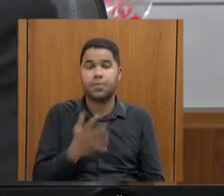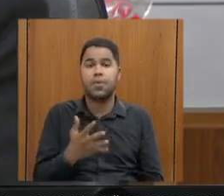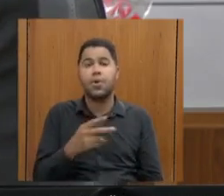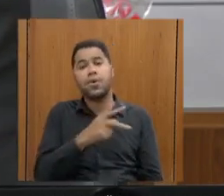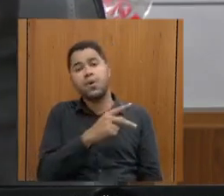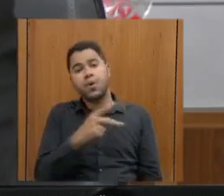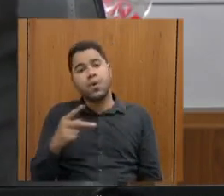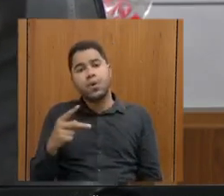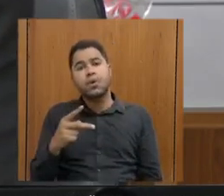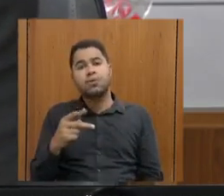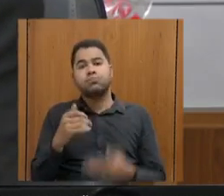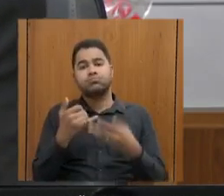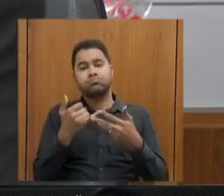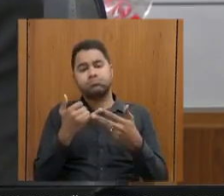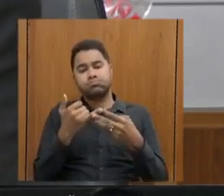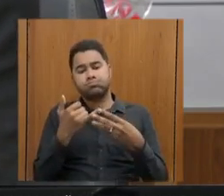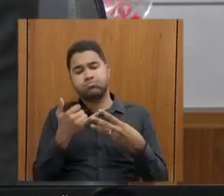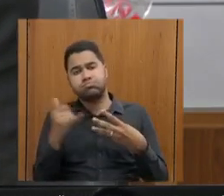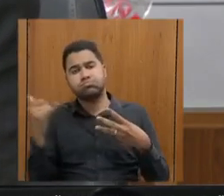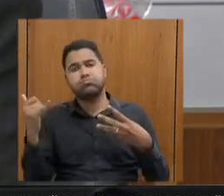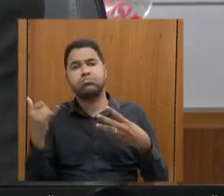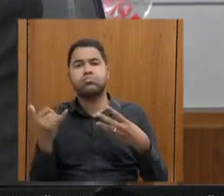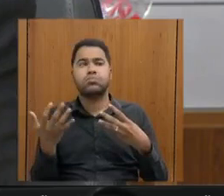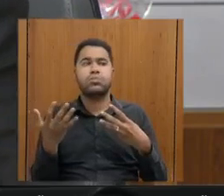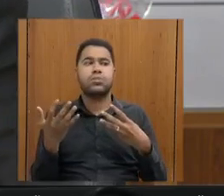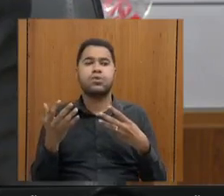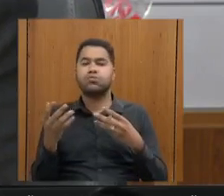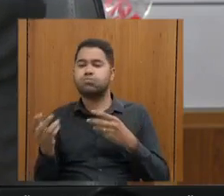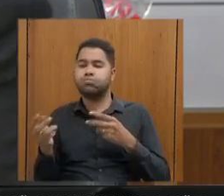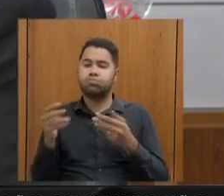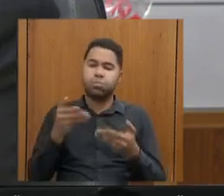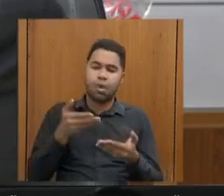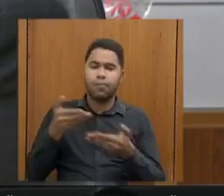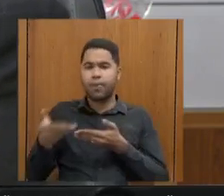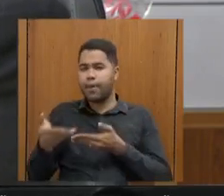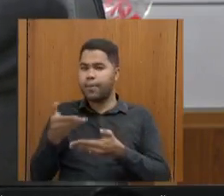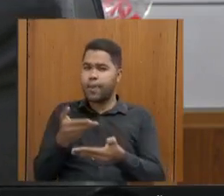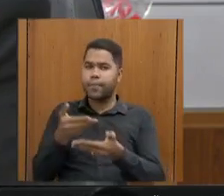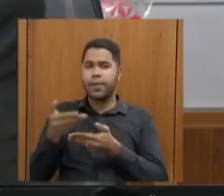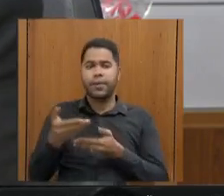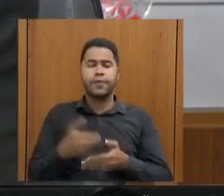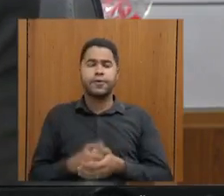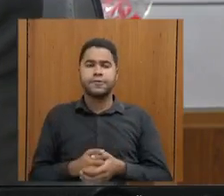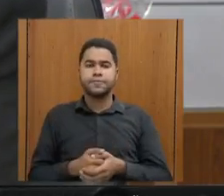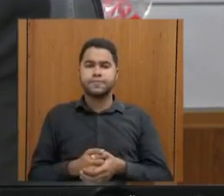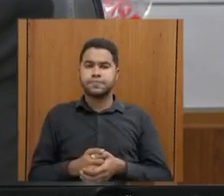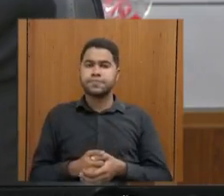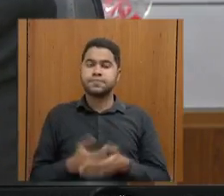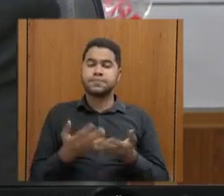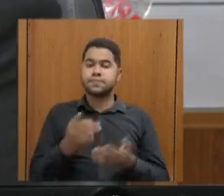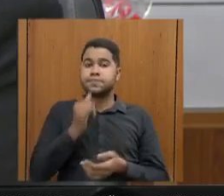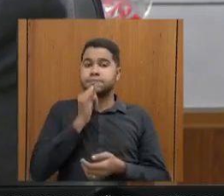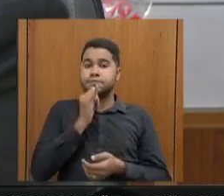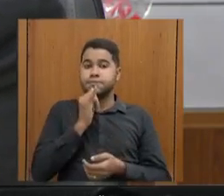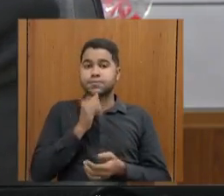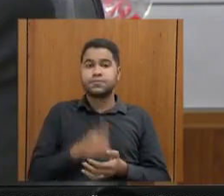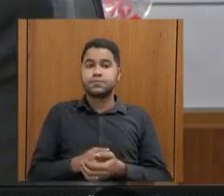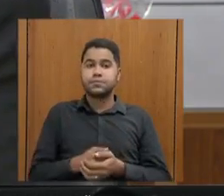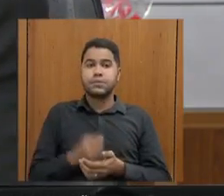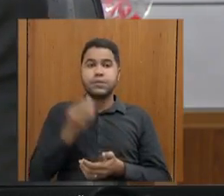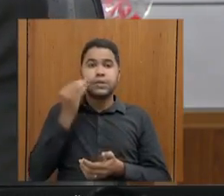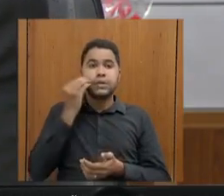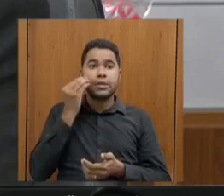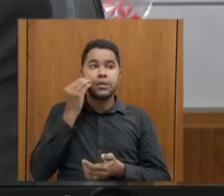servir já transitando aí junta locutor para outro a aí como é que estão por exemplo já de